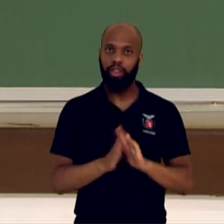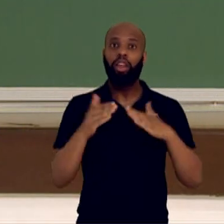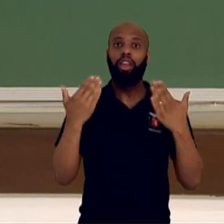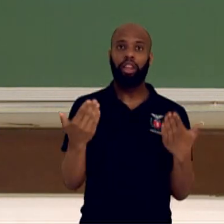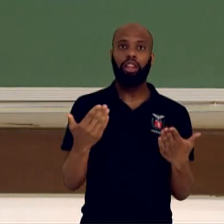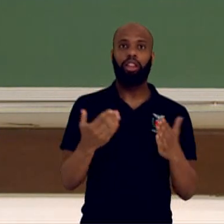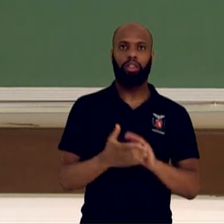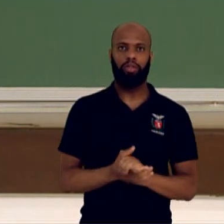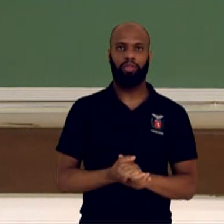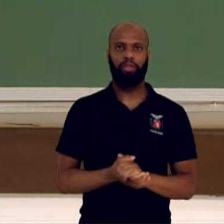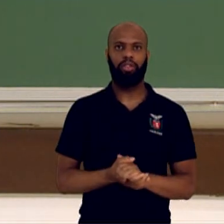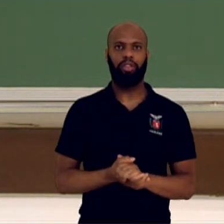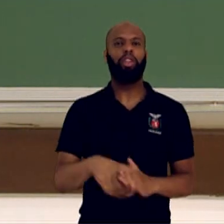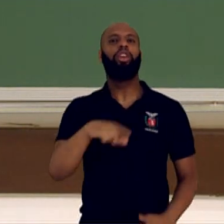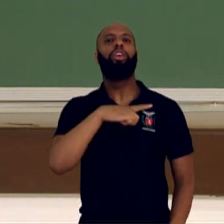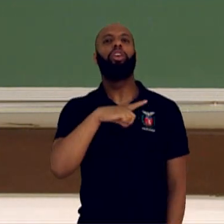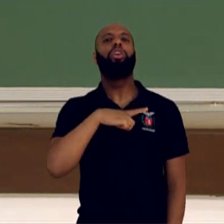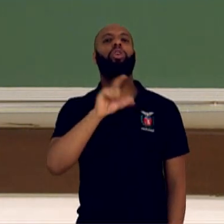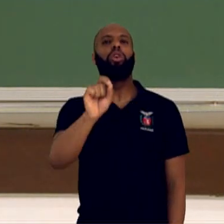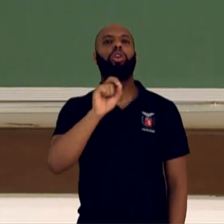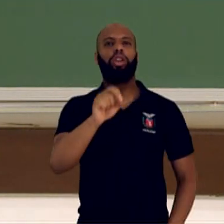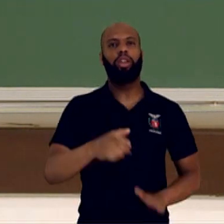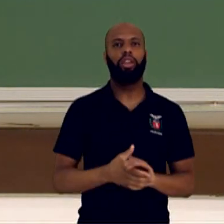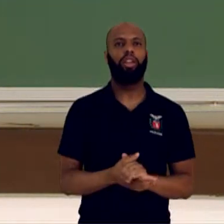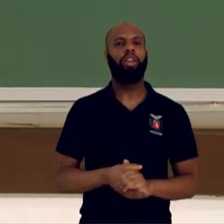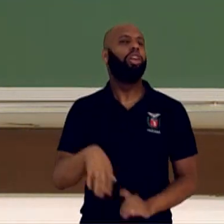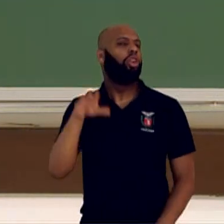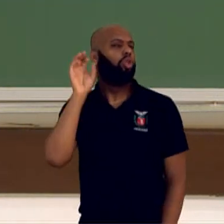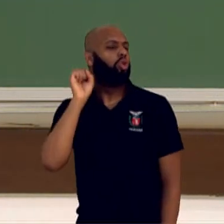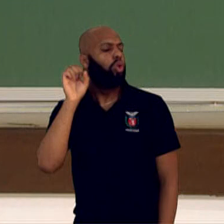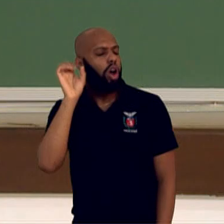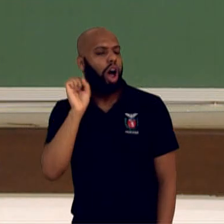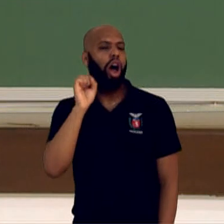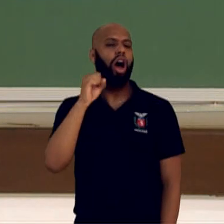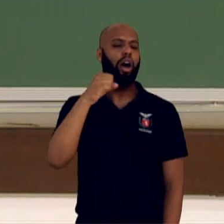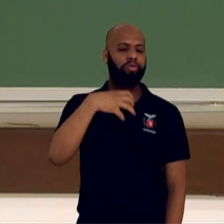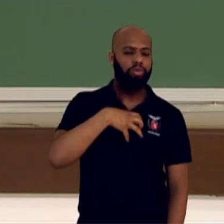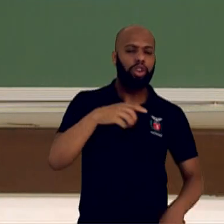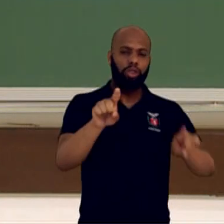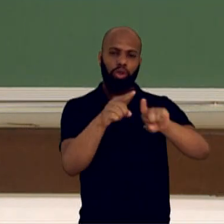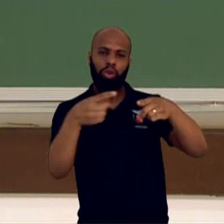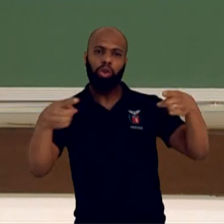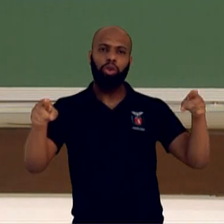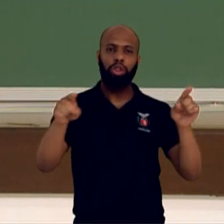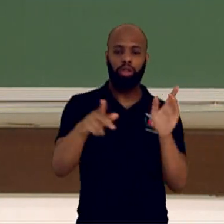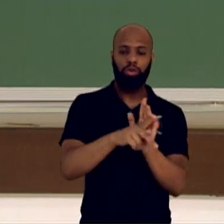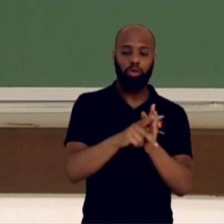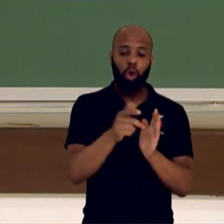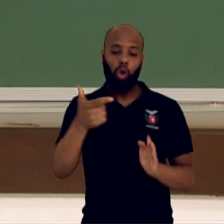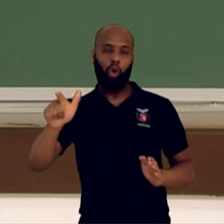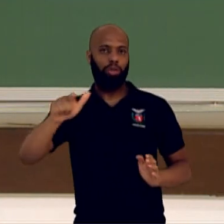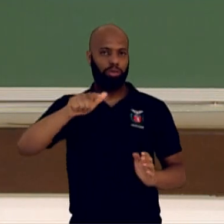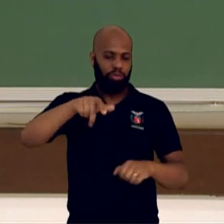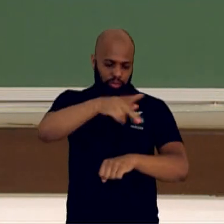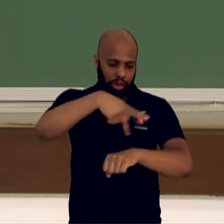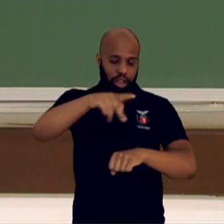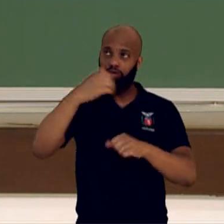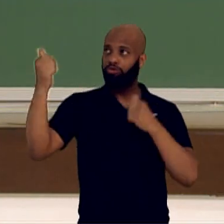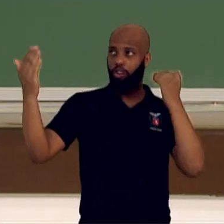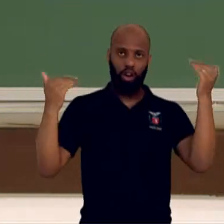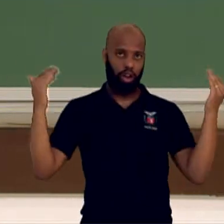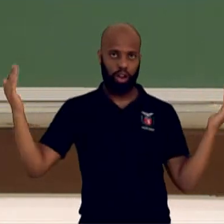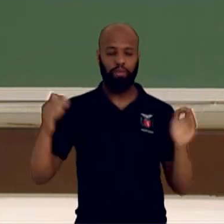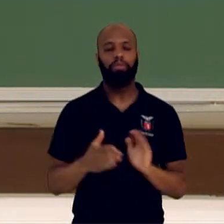Até então, eles escutavam as músicas internacionais, né, o que vinha de fora,